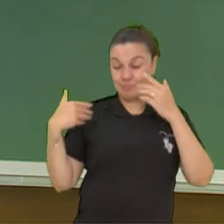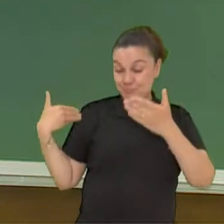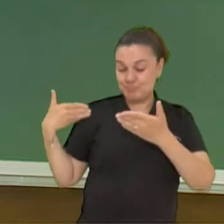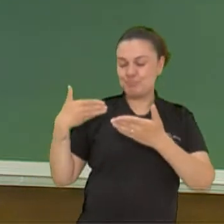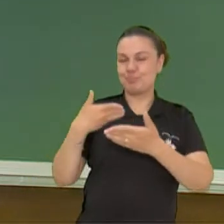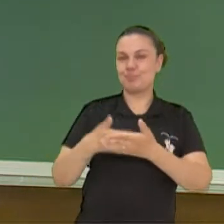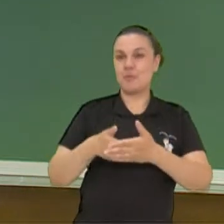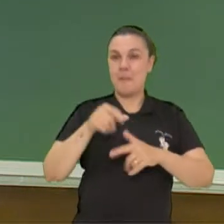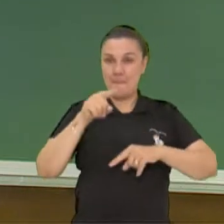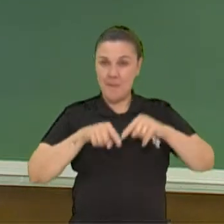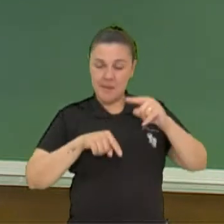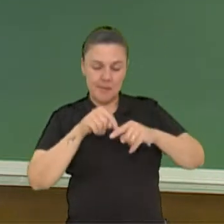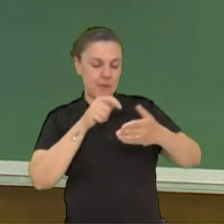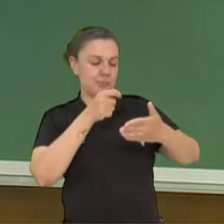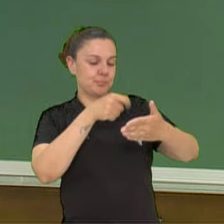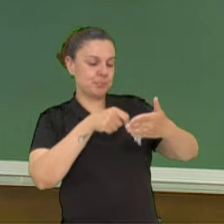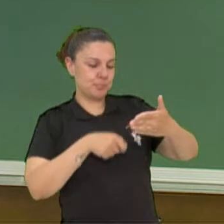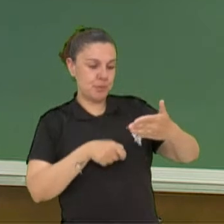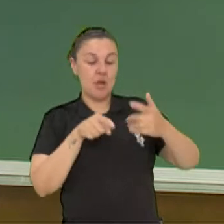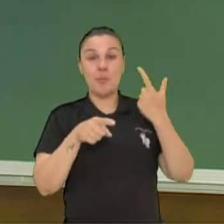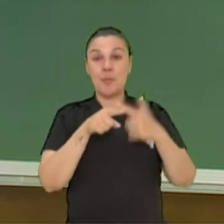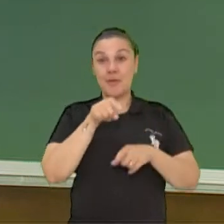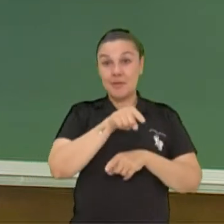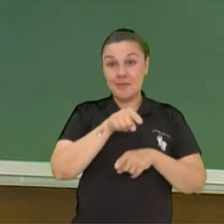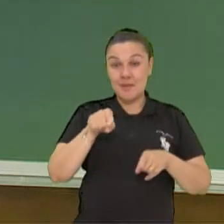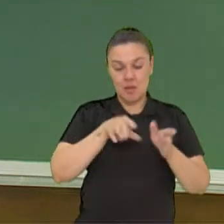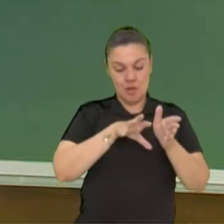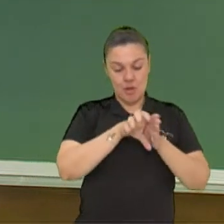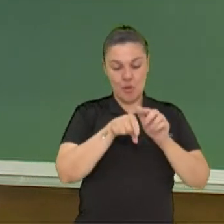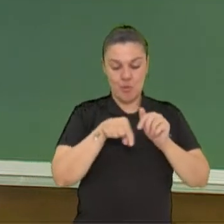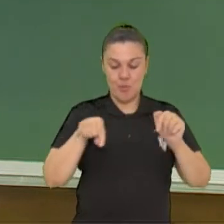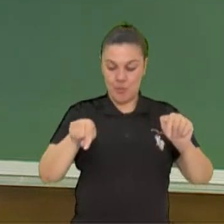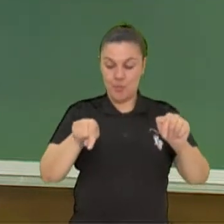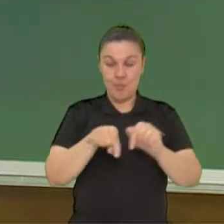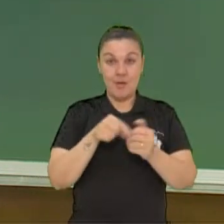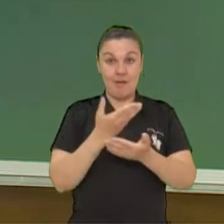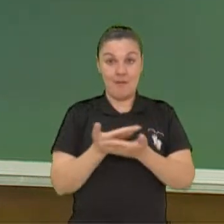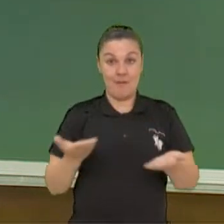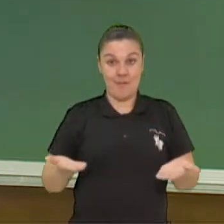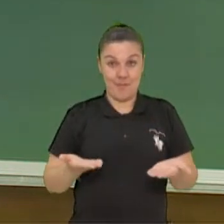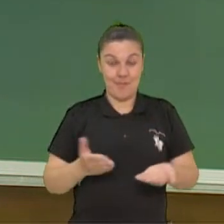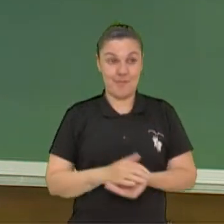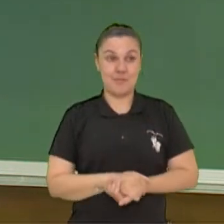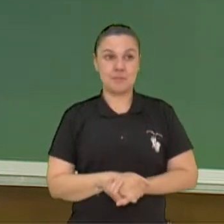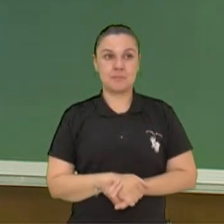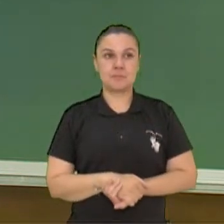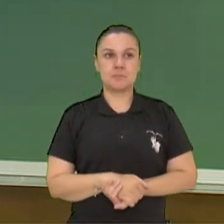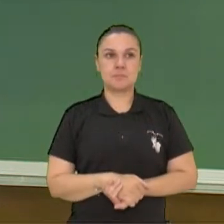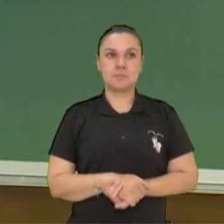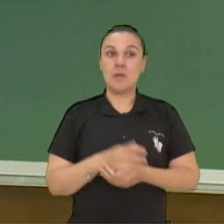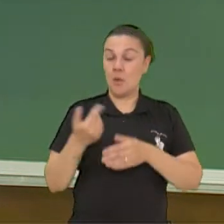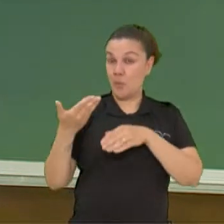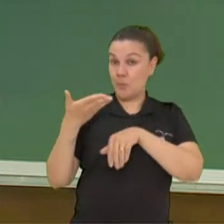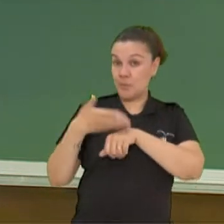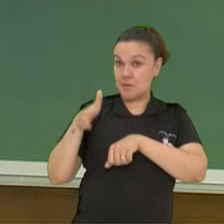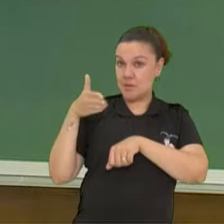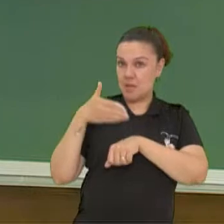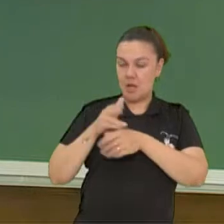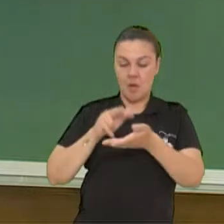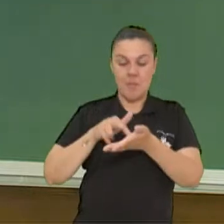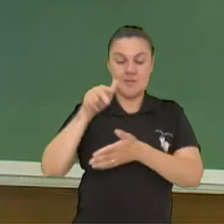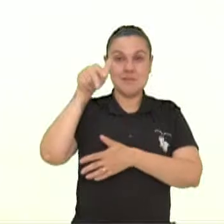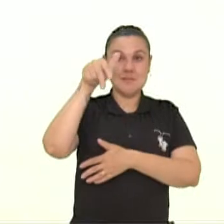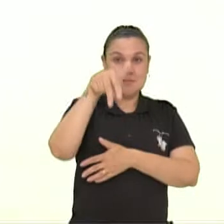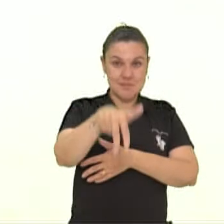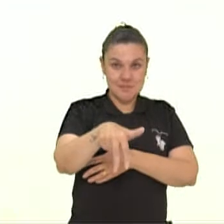nosso desvio. Muito bem. Agora vamos a um outro tipo de exercício aqui. Adorei esse exercício e vocês também vão